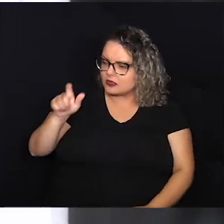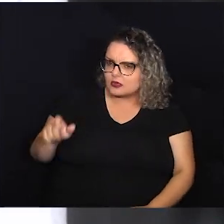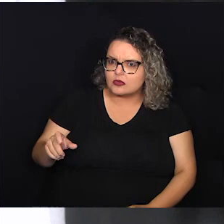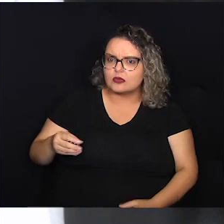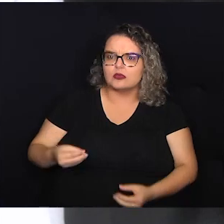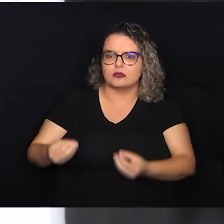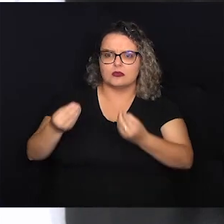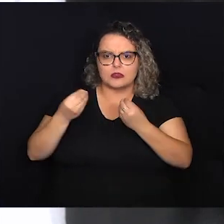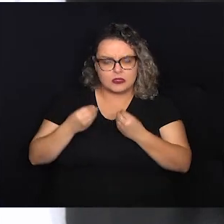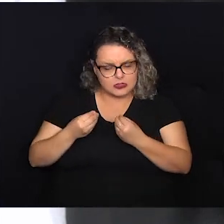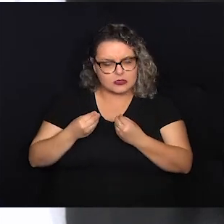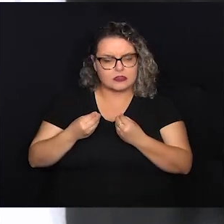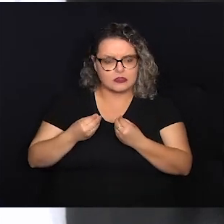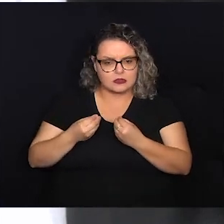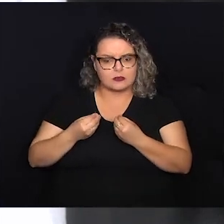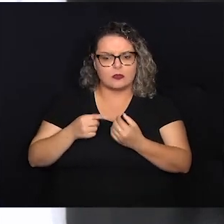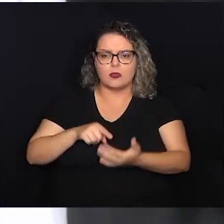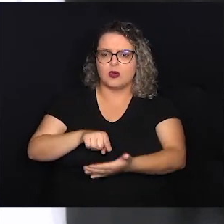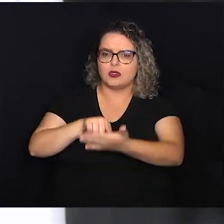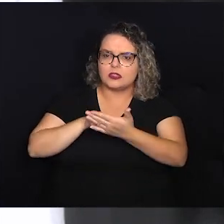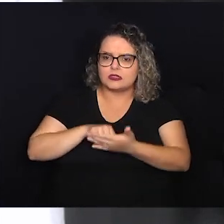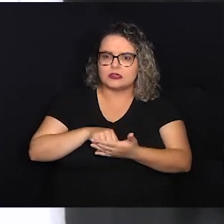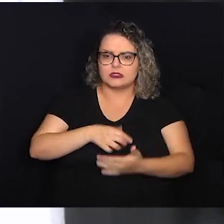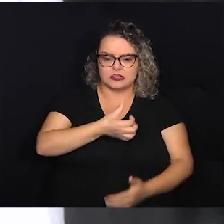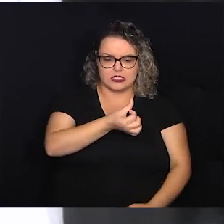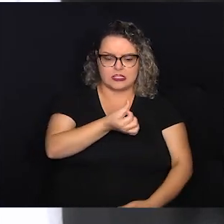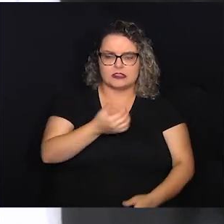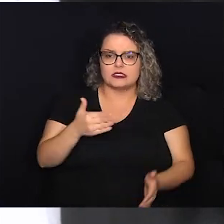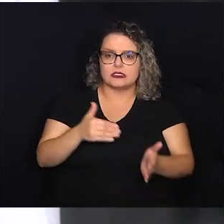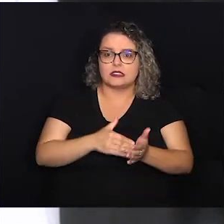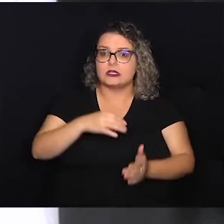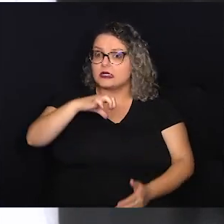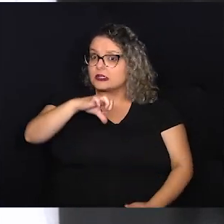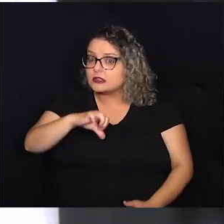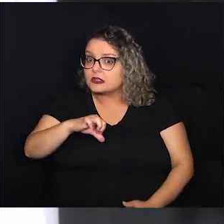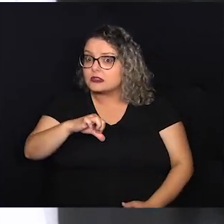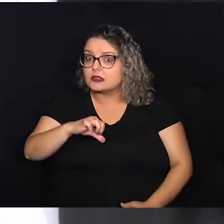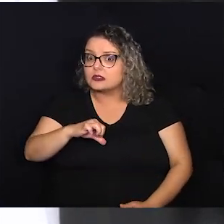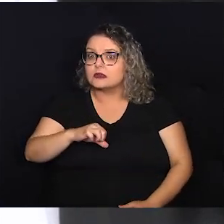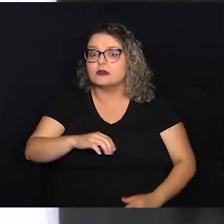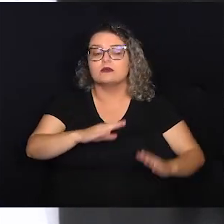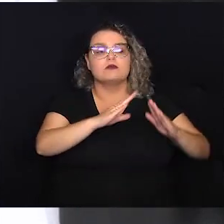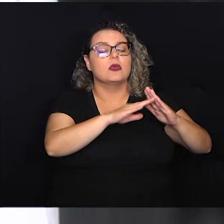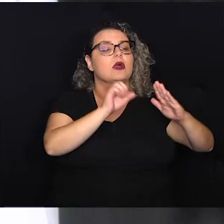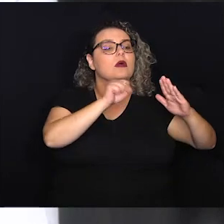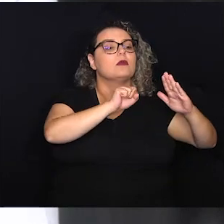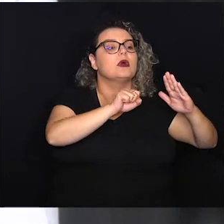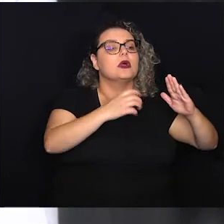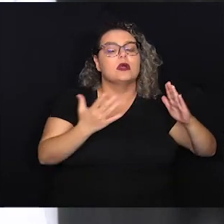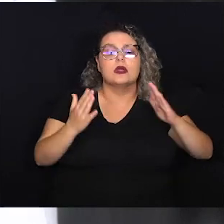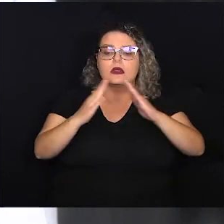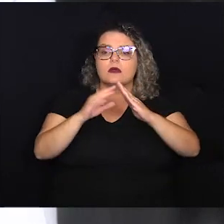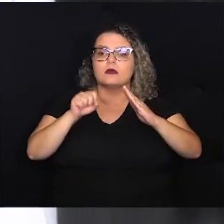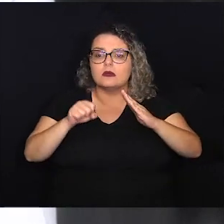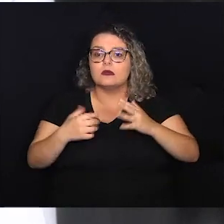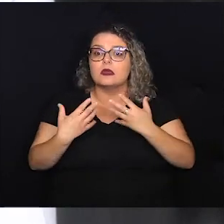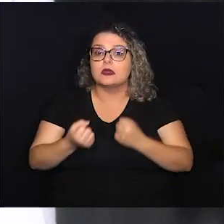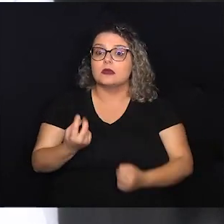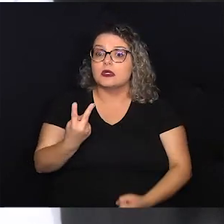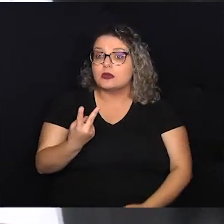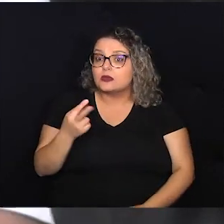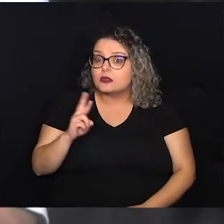me revoltava. Agora eu estou vendo um rapaz trazendo para mim uma situação que a gente vai ficar das 6 até as 9